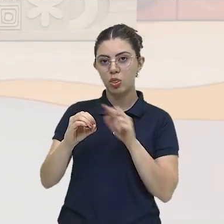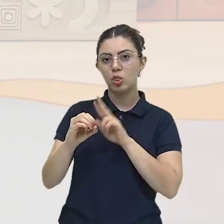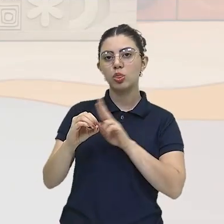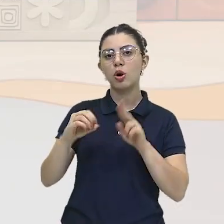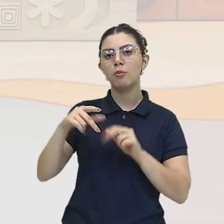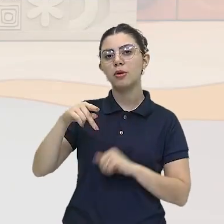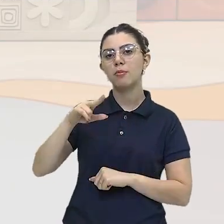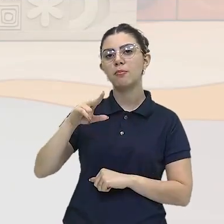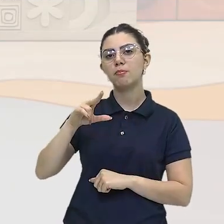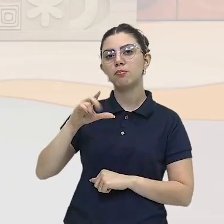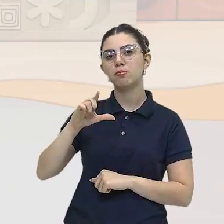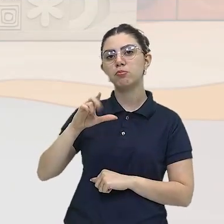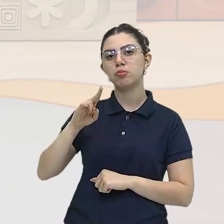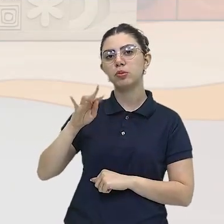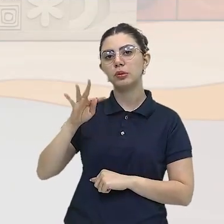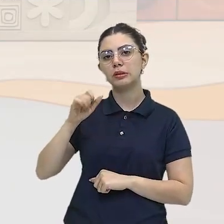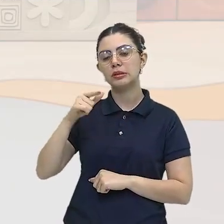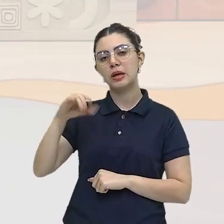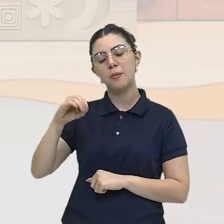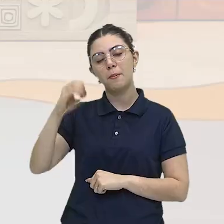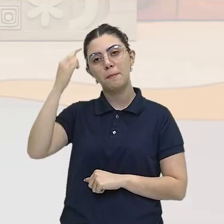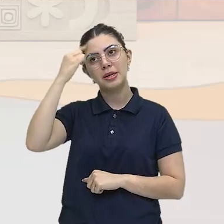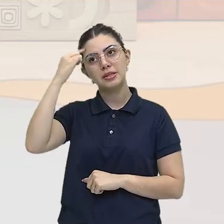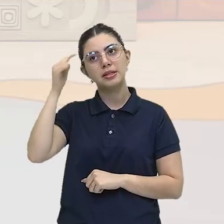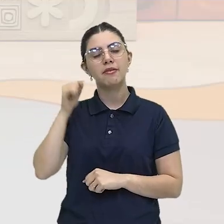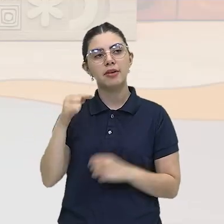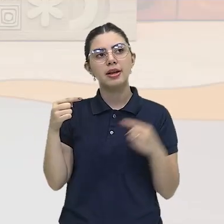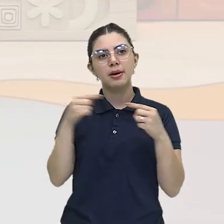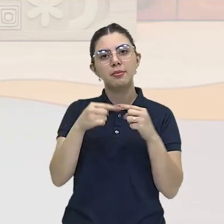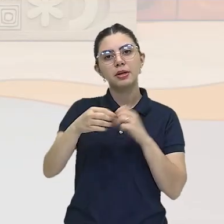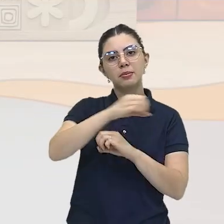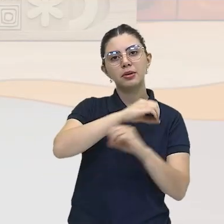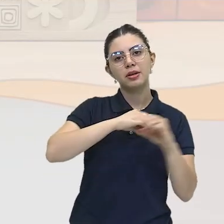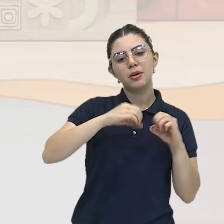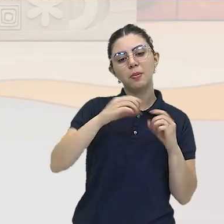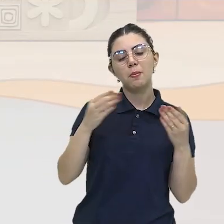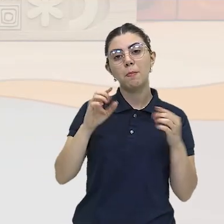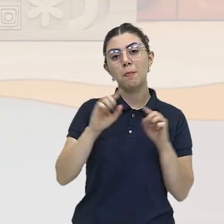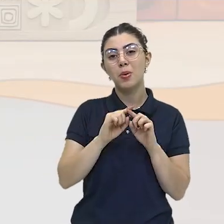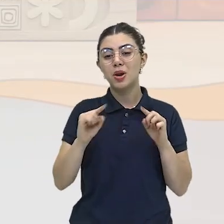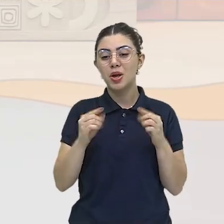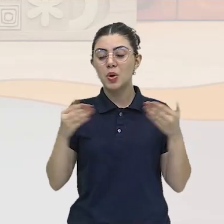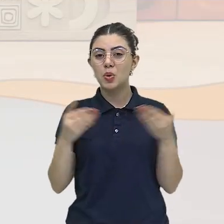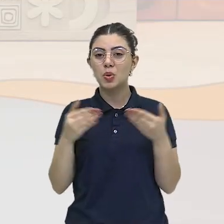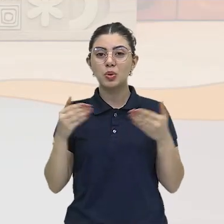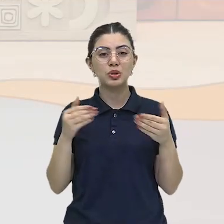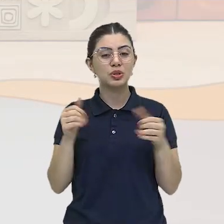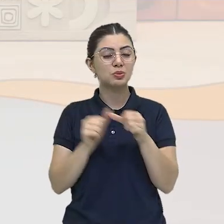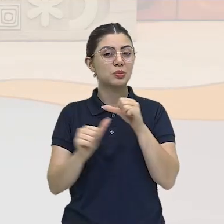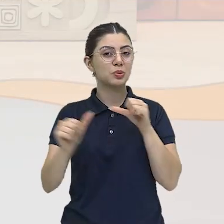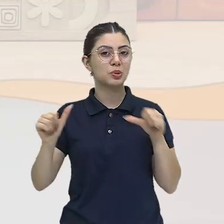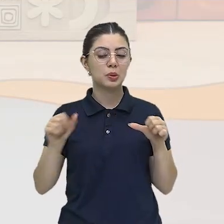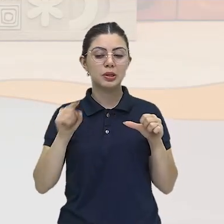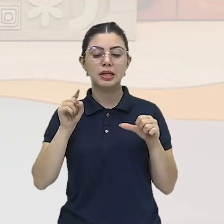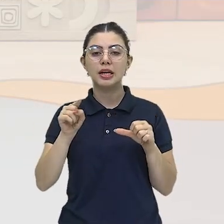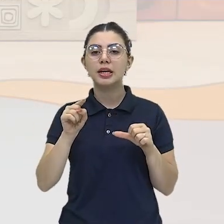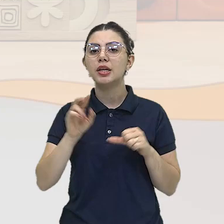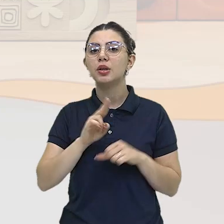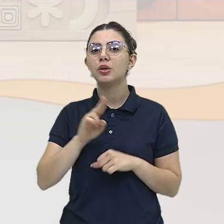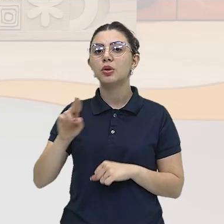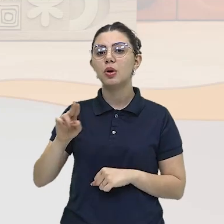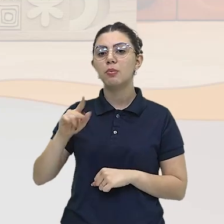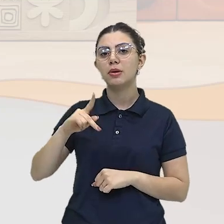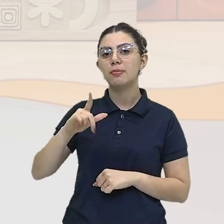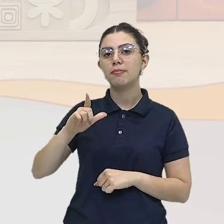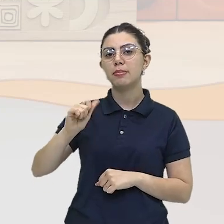planeta. Hoje ele não é mais considerado um planeta, ele é considerado um planeta anão ou um